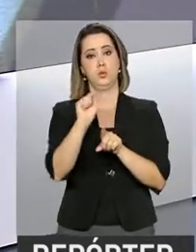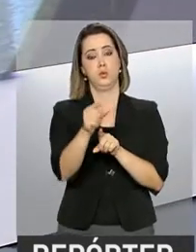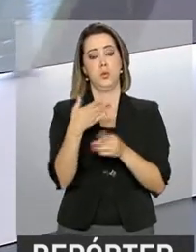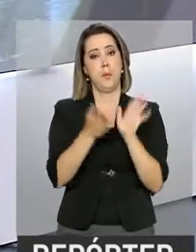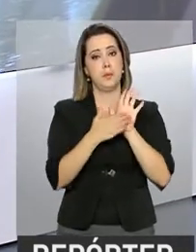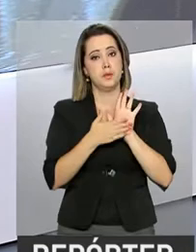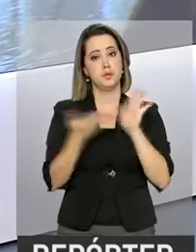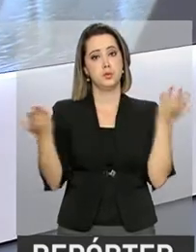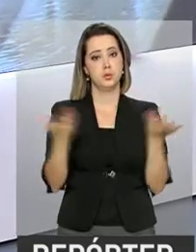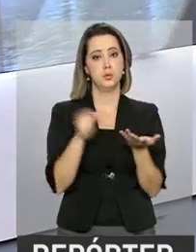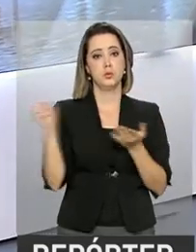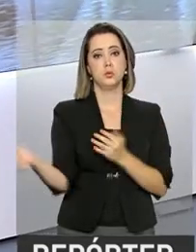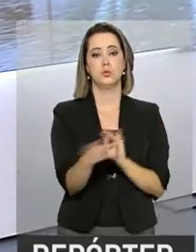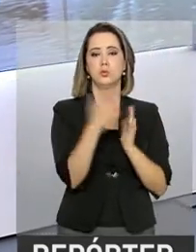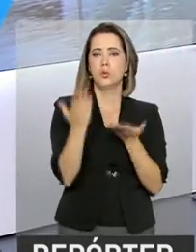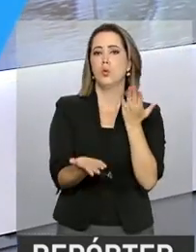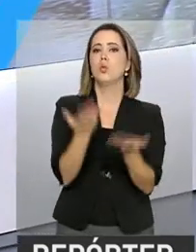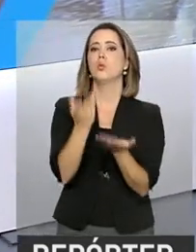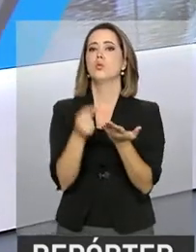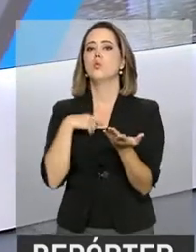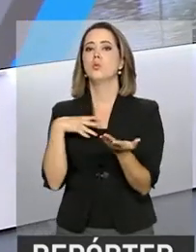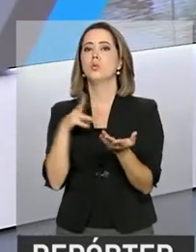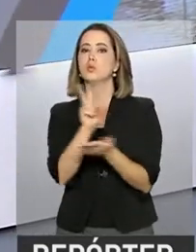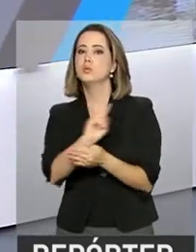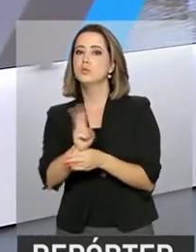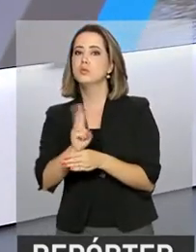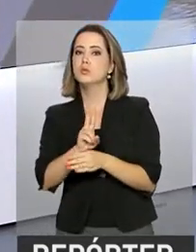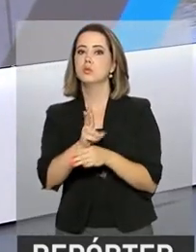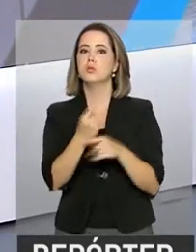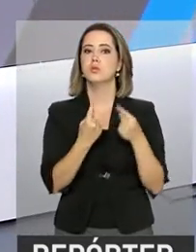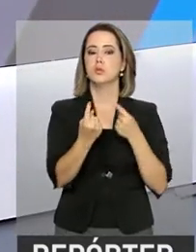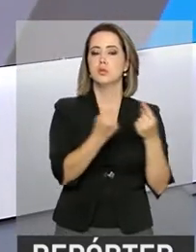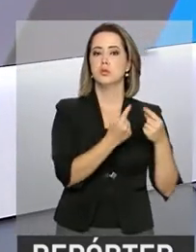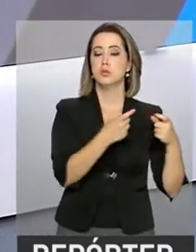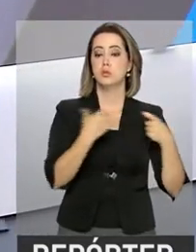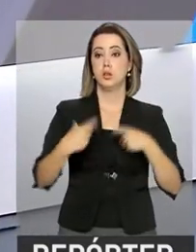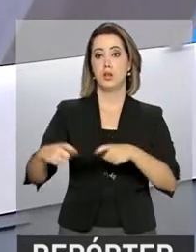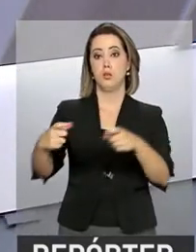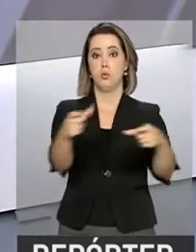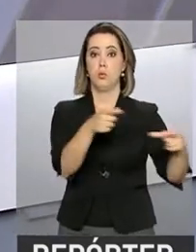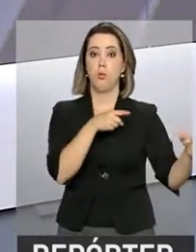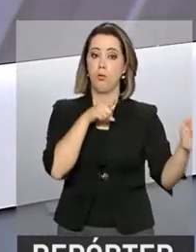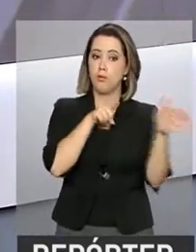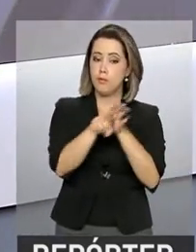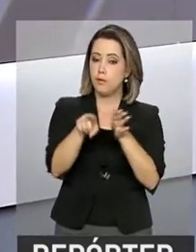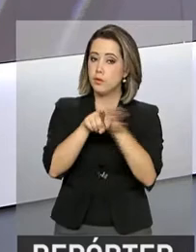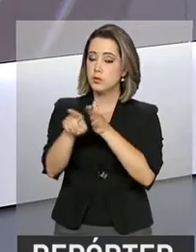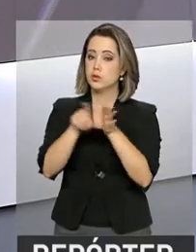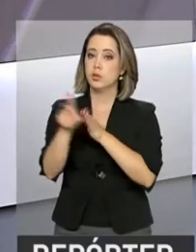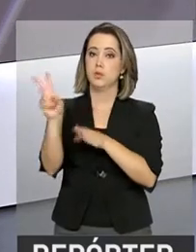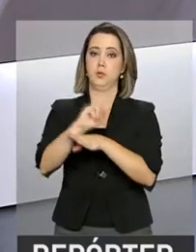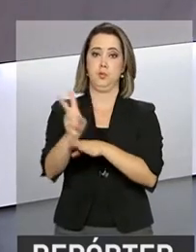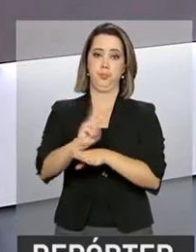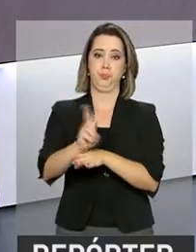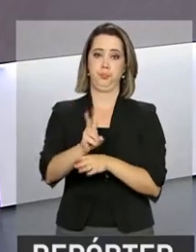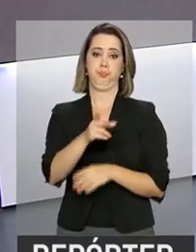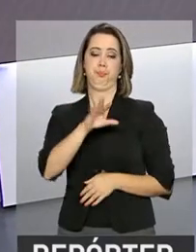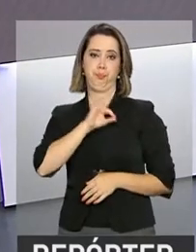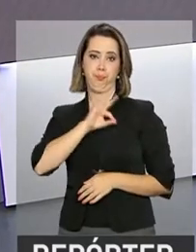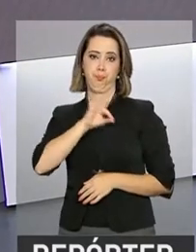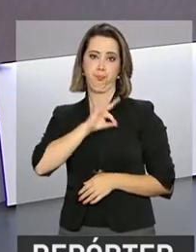Abastecimento apresentou hoje um novo balanço das auditorias dos estabelecimentos citados na Operação Carne Fraca, que